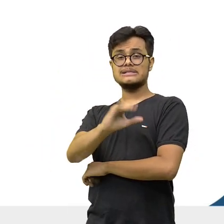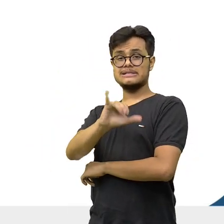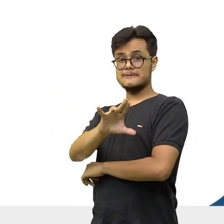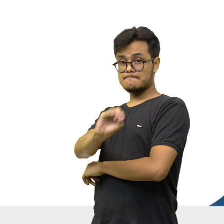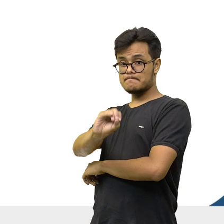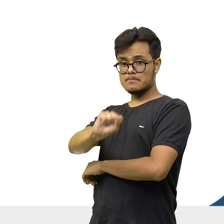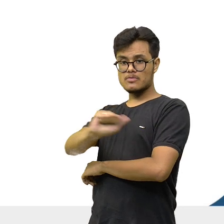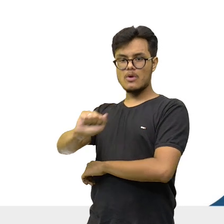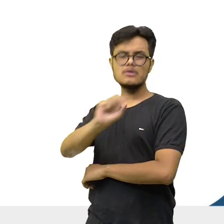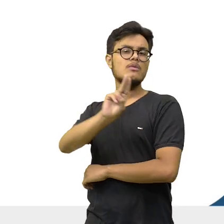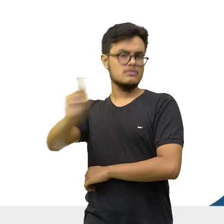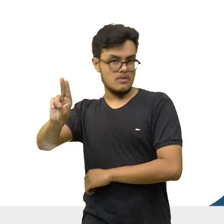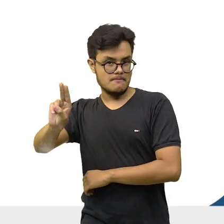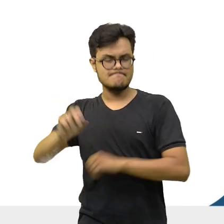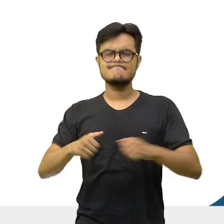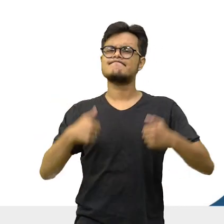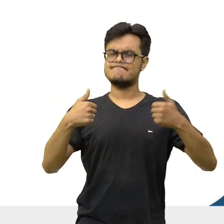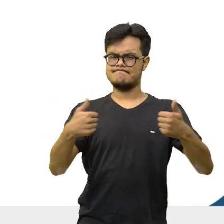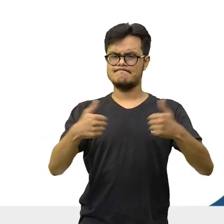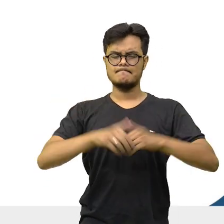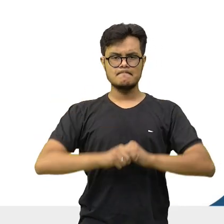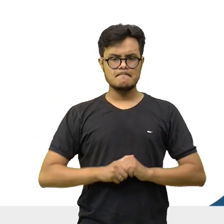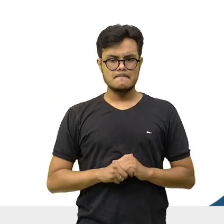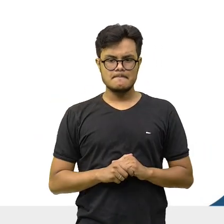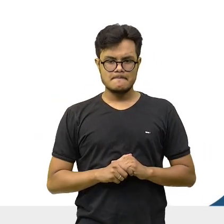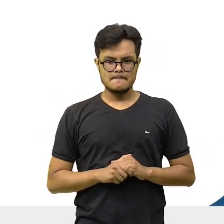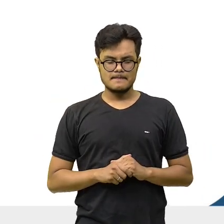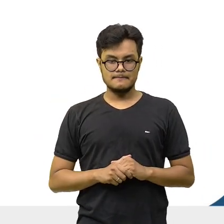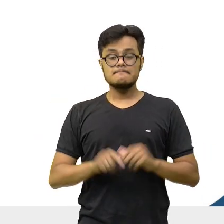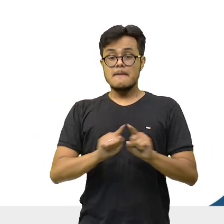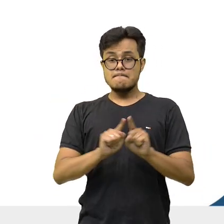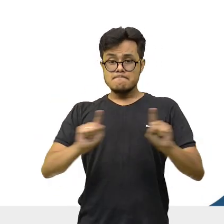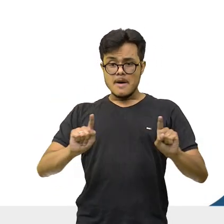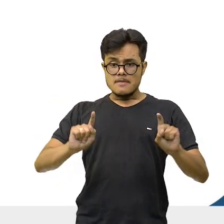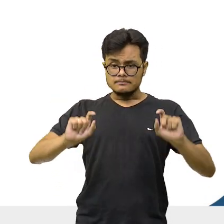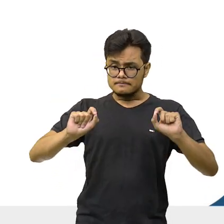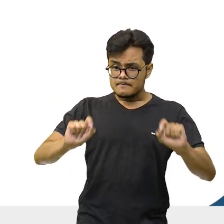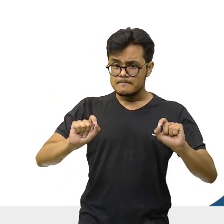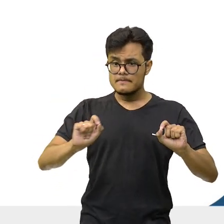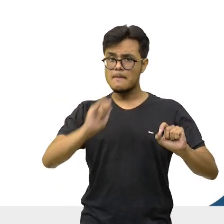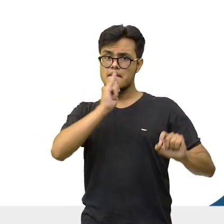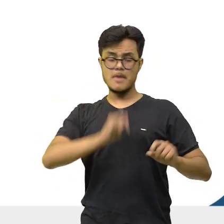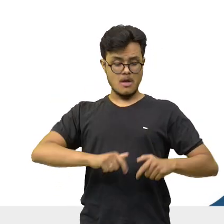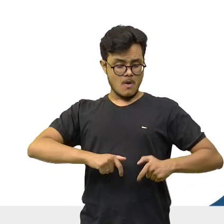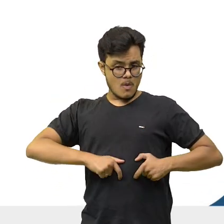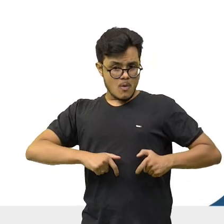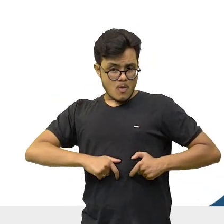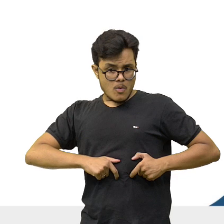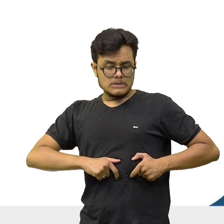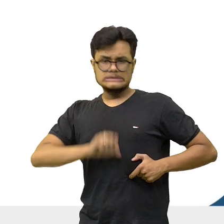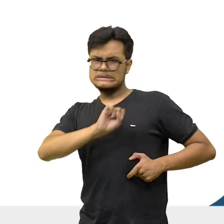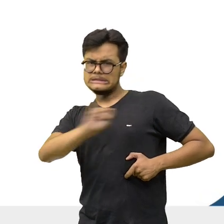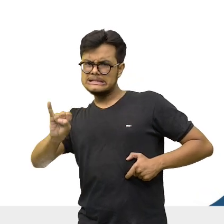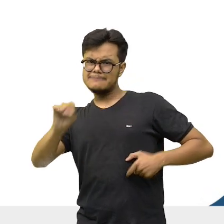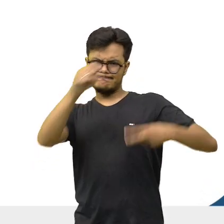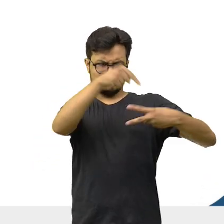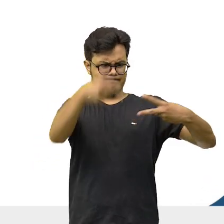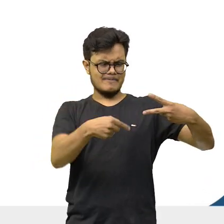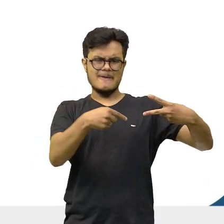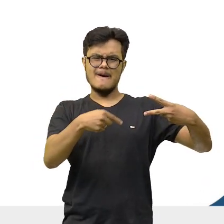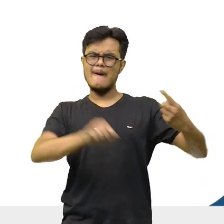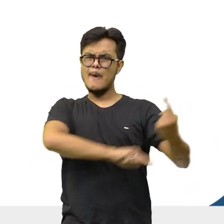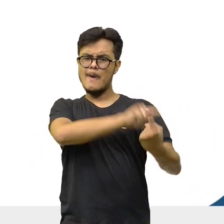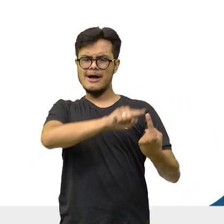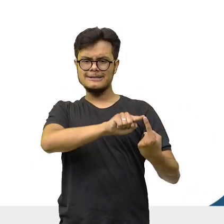acinosas, ok? Células acinosas. Só que o pâncreas, por ser glândula mista,